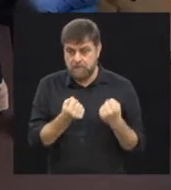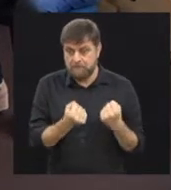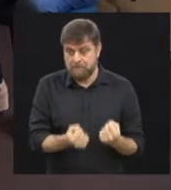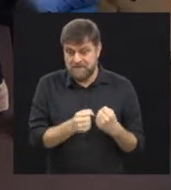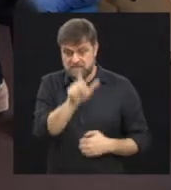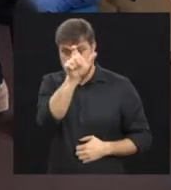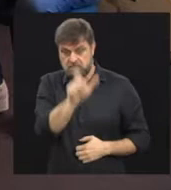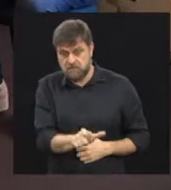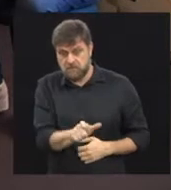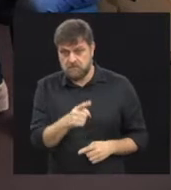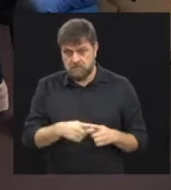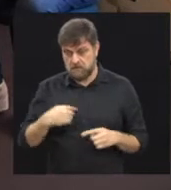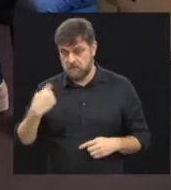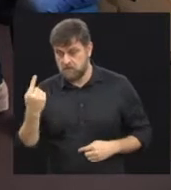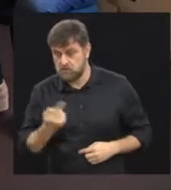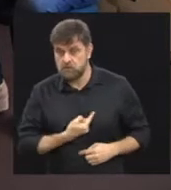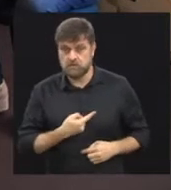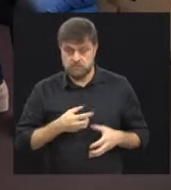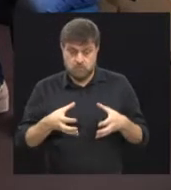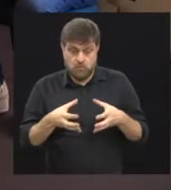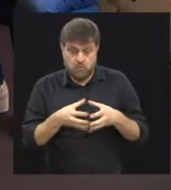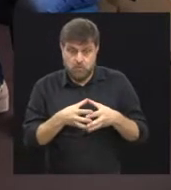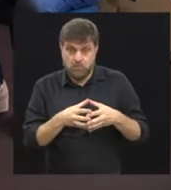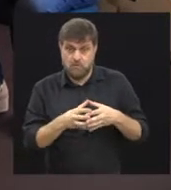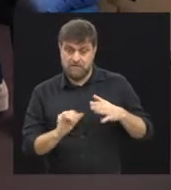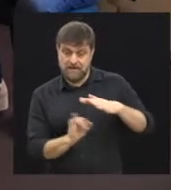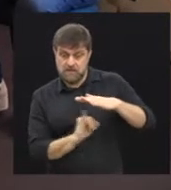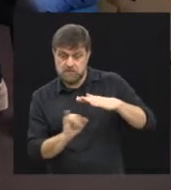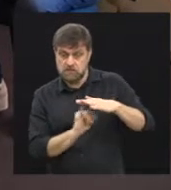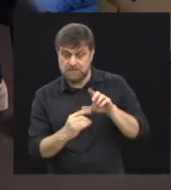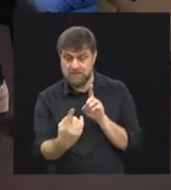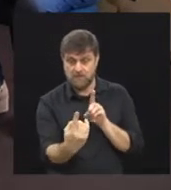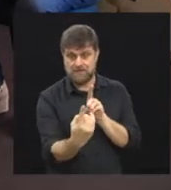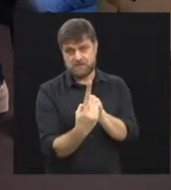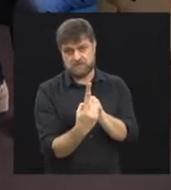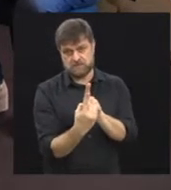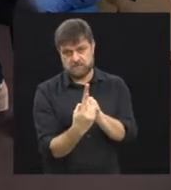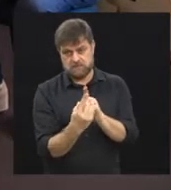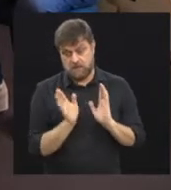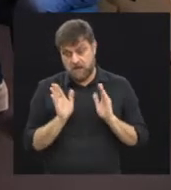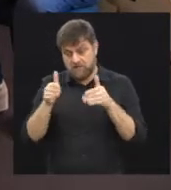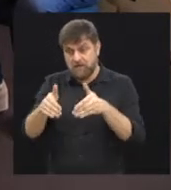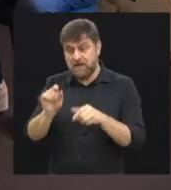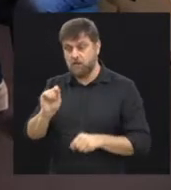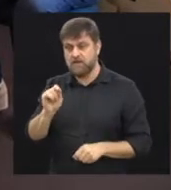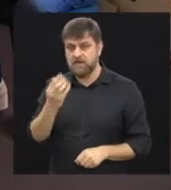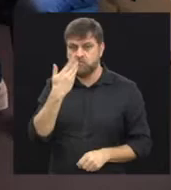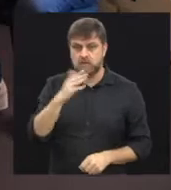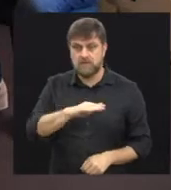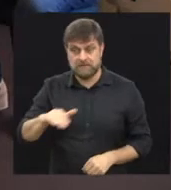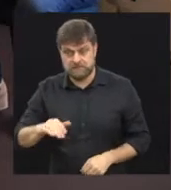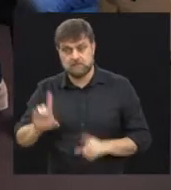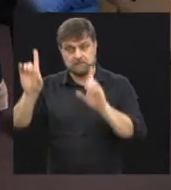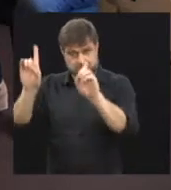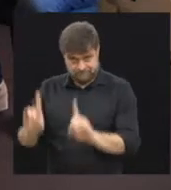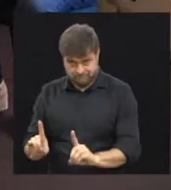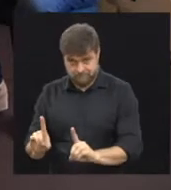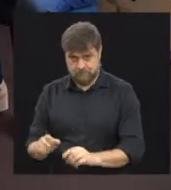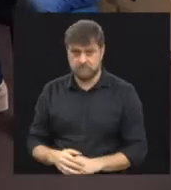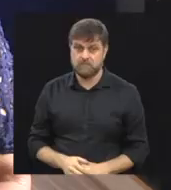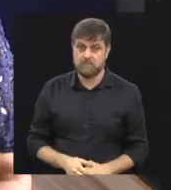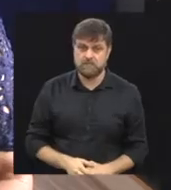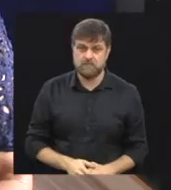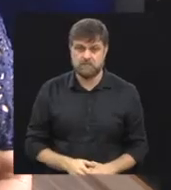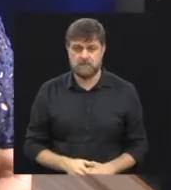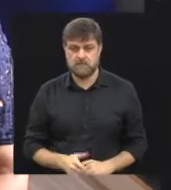sobrecarregar pessoas, porque nós somos uma instituição de atendimento a crianças de média